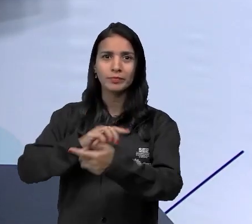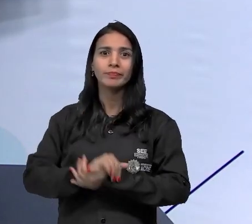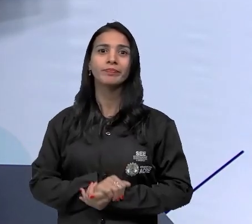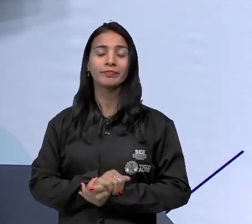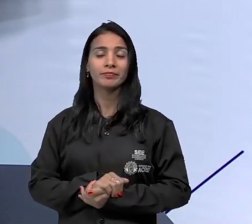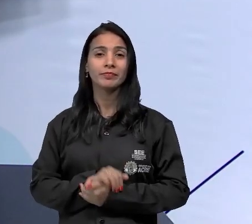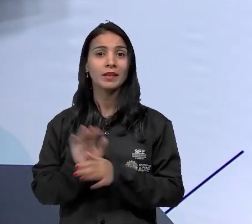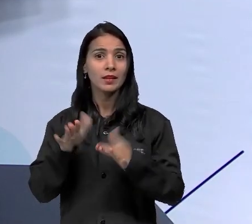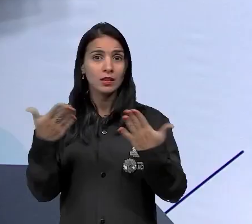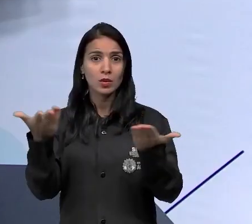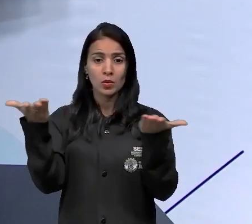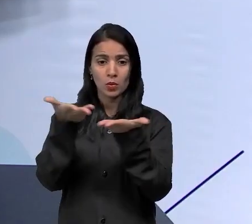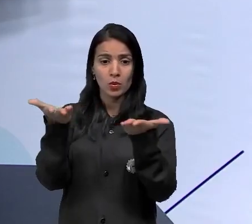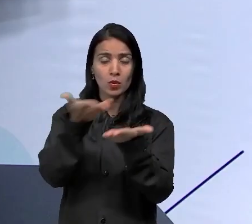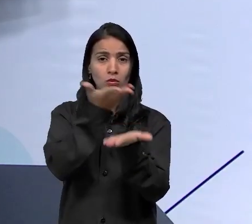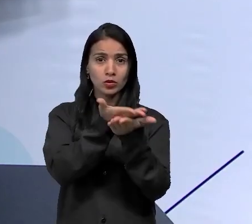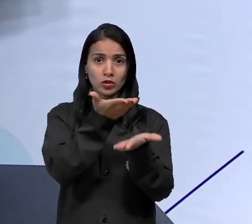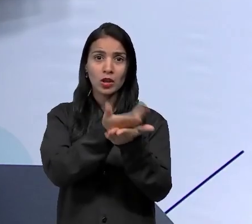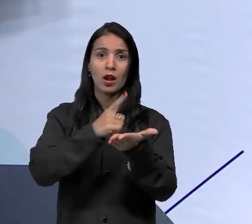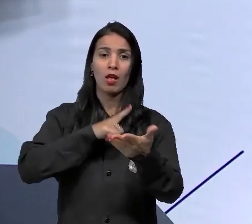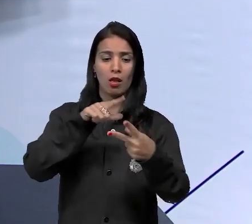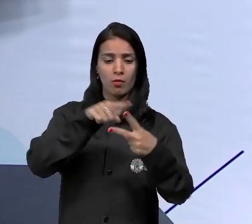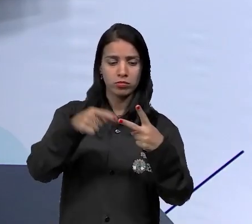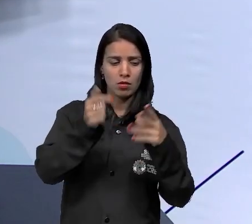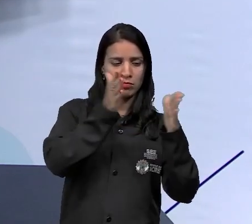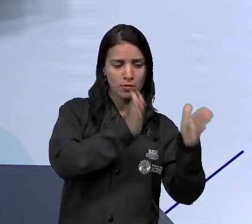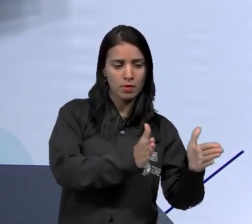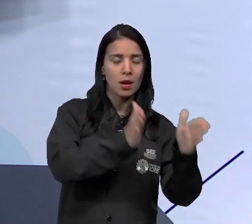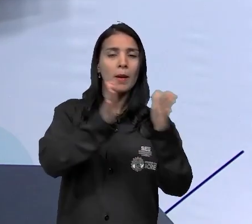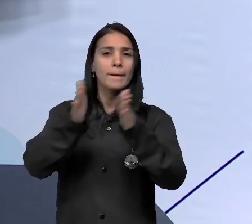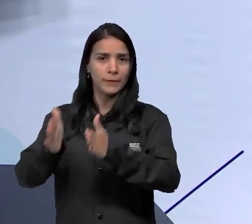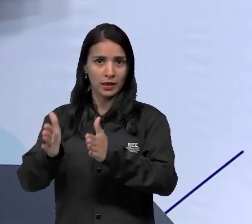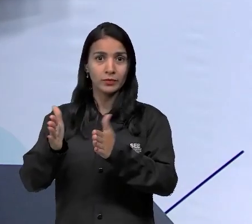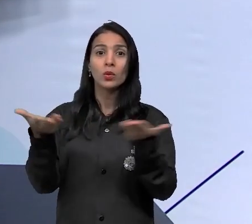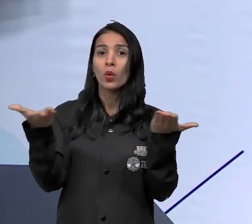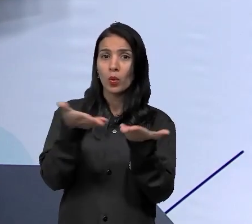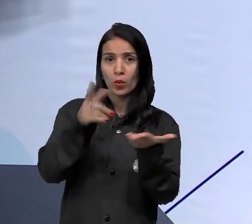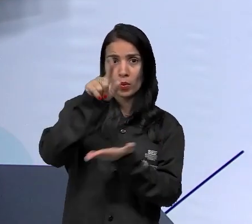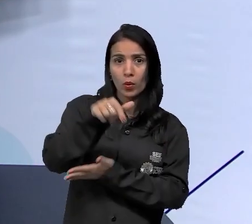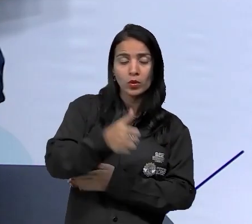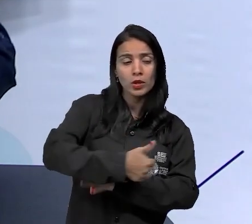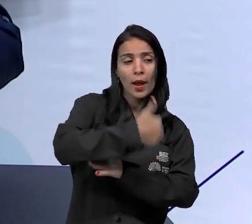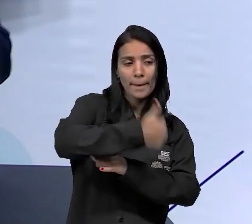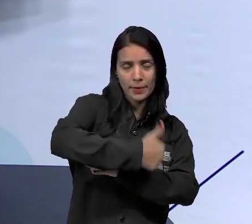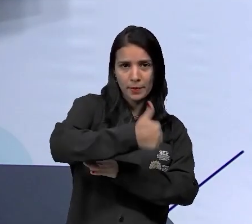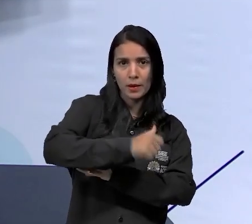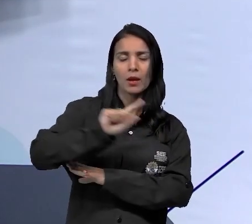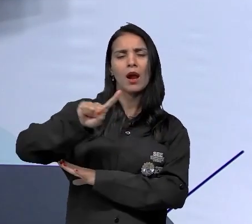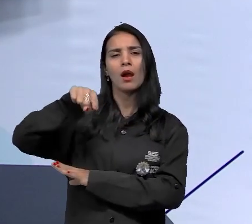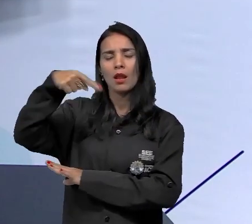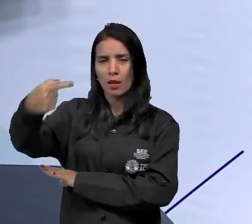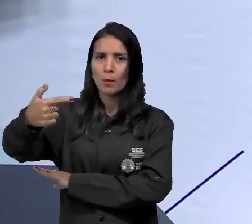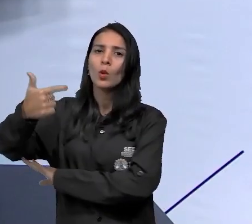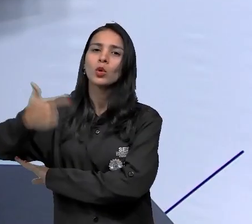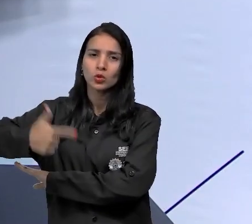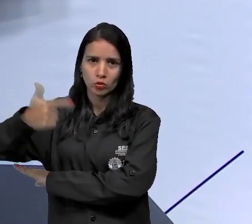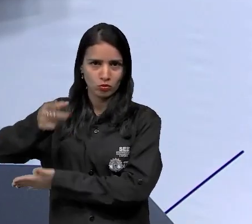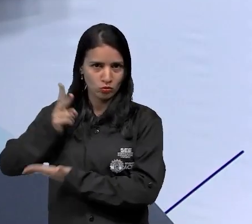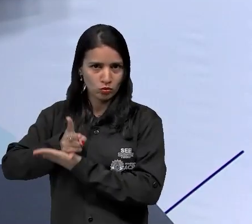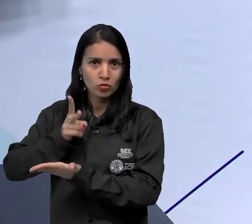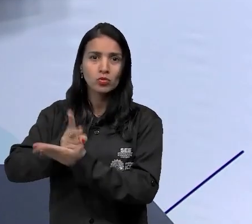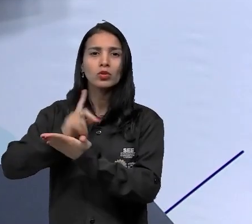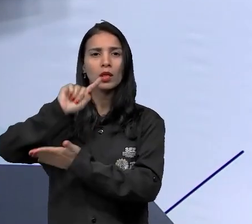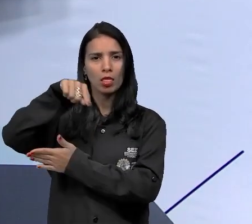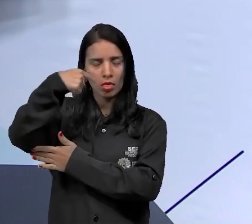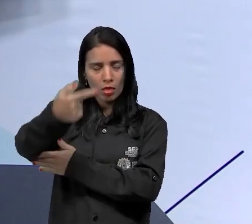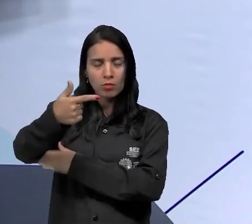essa aula nós vamos dividir em duas partes. Então, essa aula vai ser a parte 1 e ela vai ter uma outra continuidade chamada